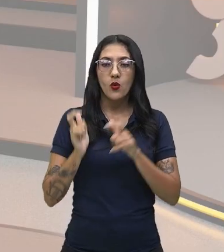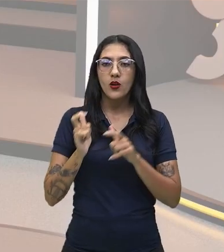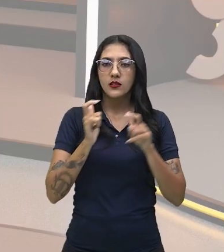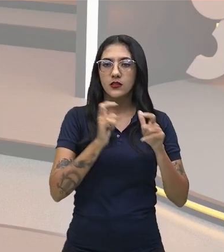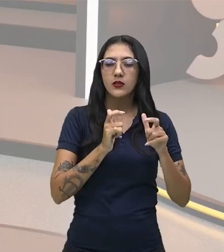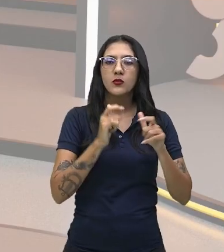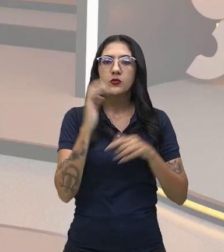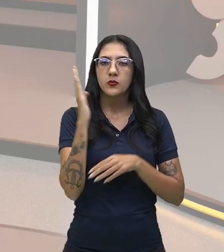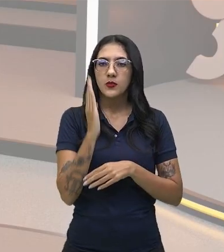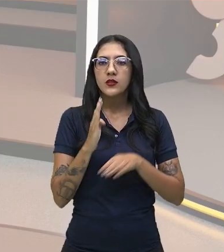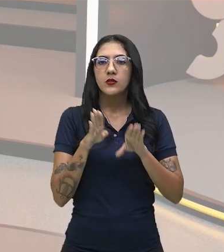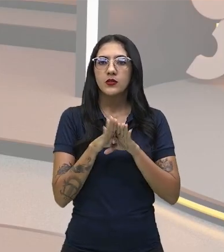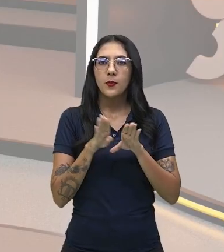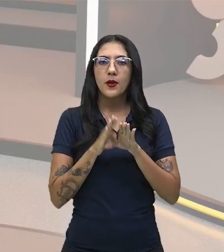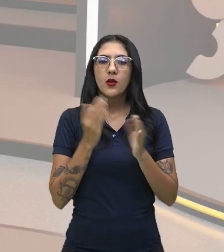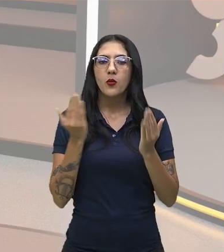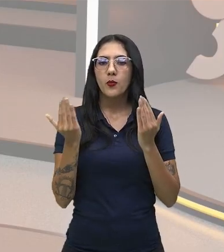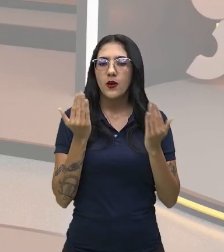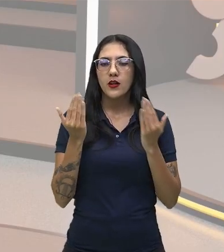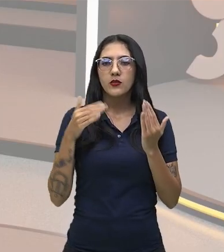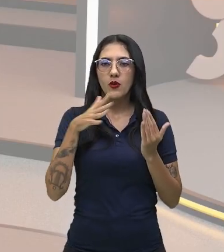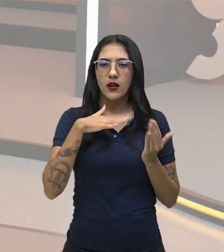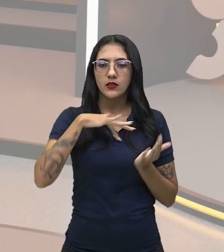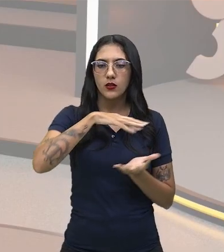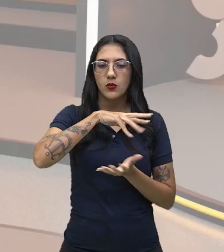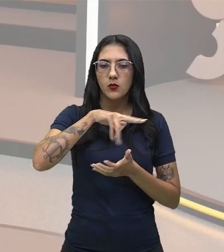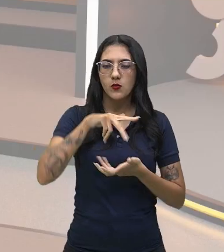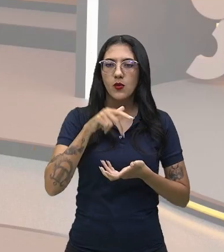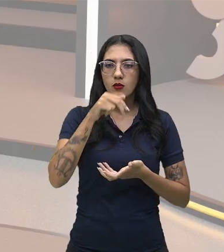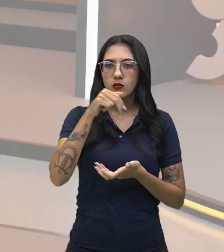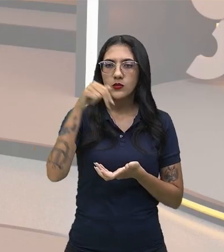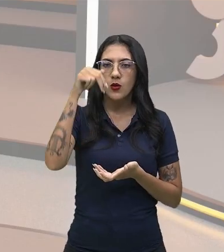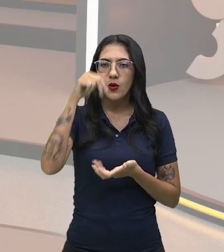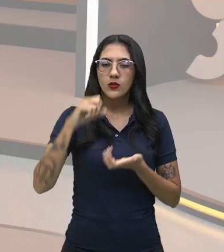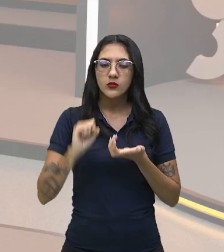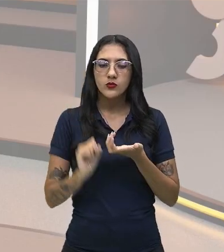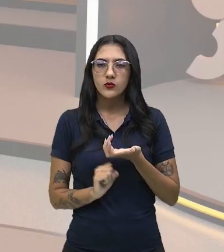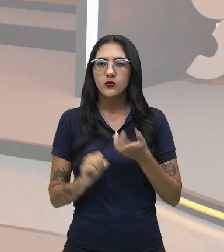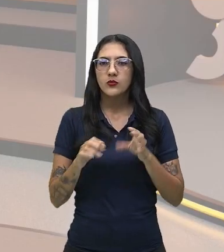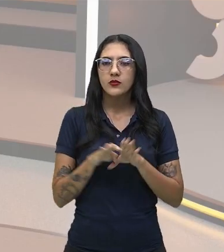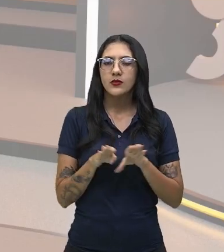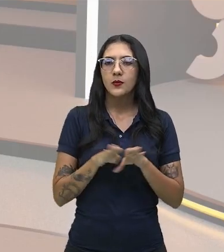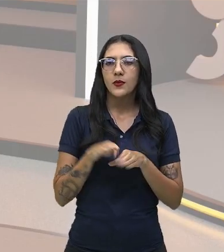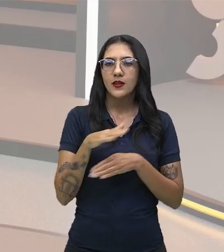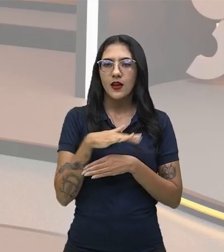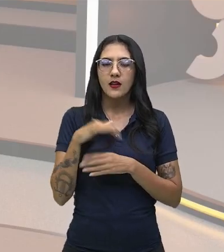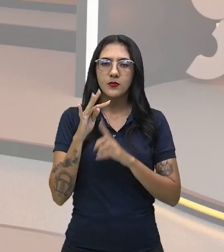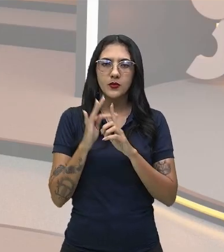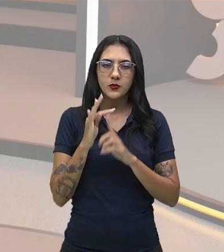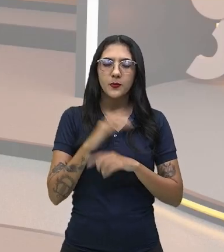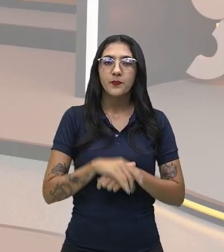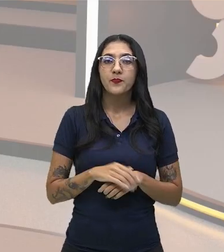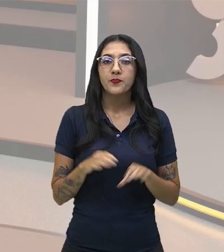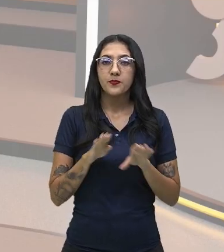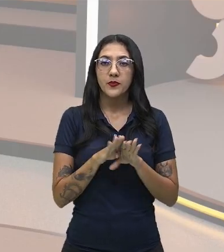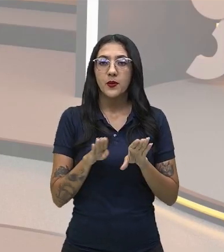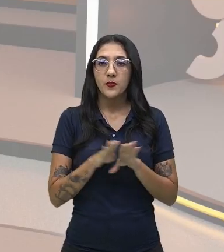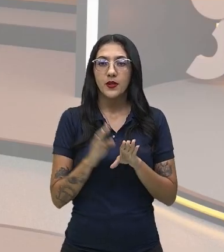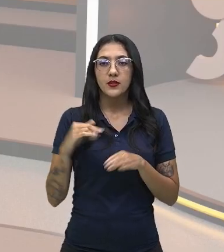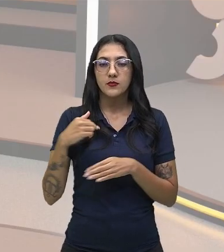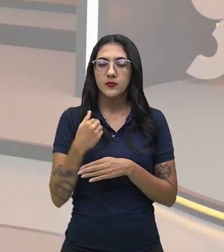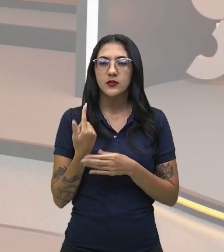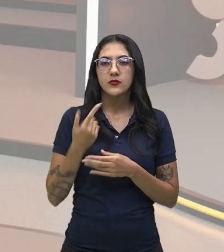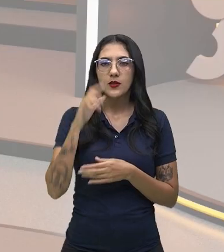Brasil quanto aos hemisférios da Terra, quanto às zonas térmicas. Estaremos aprendendo sobre